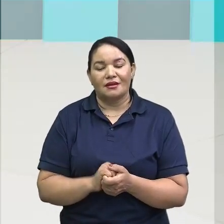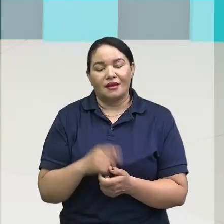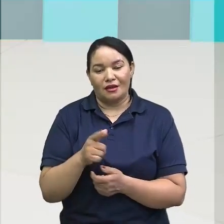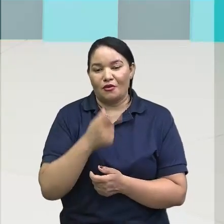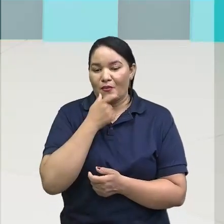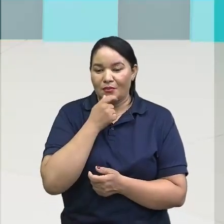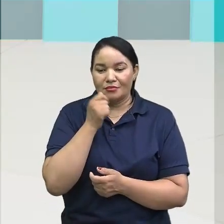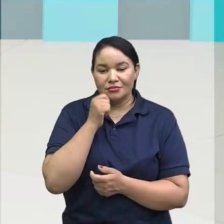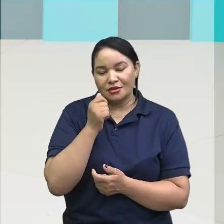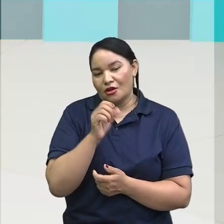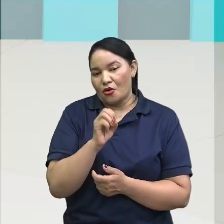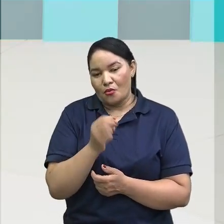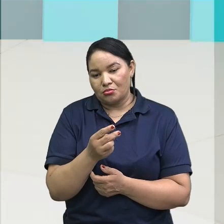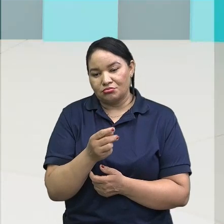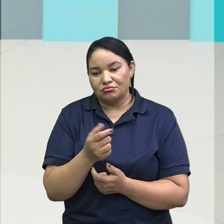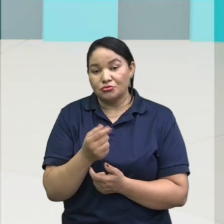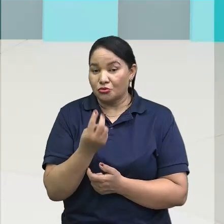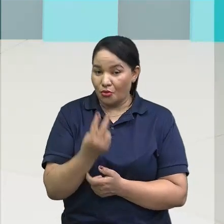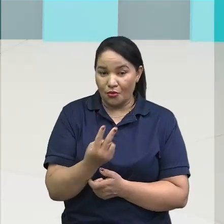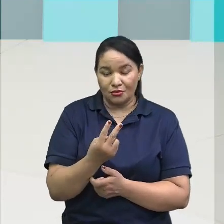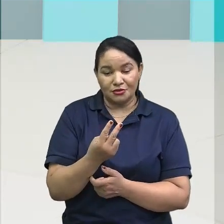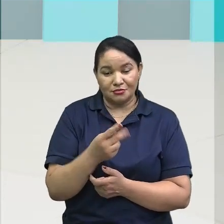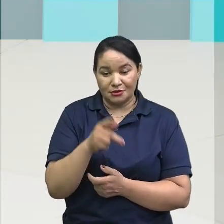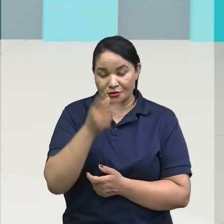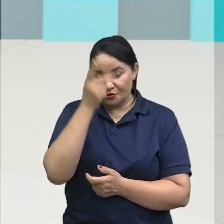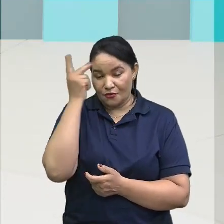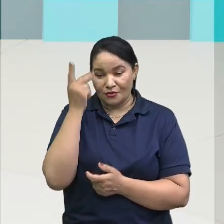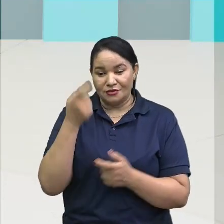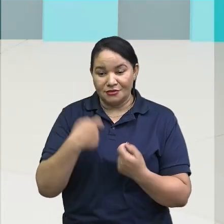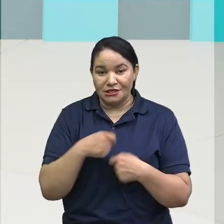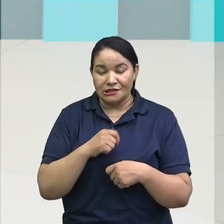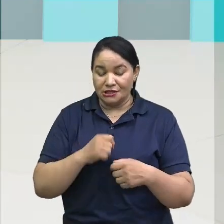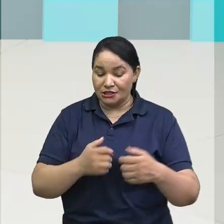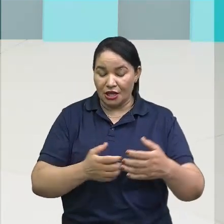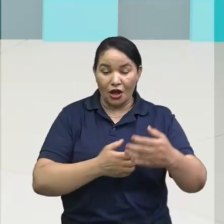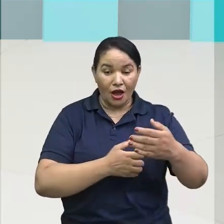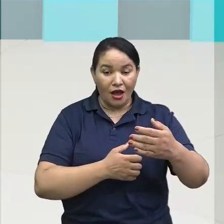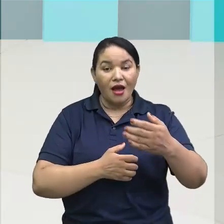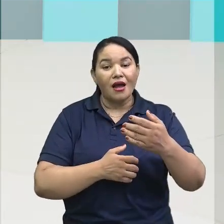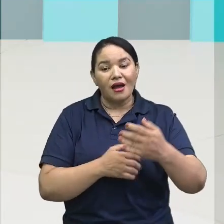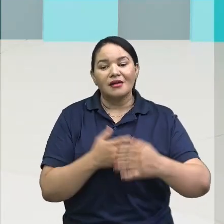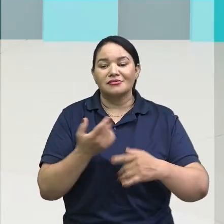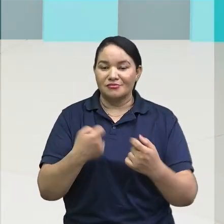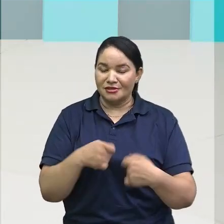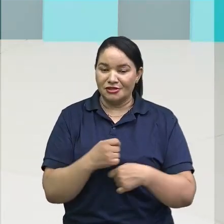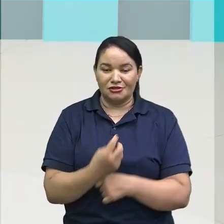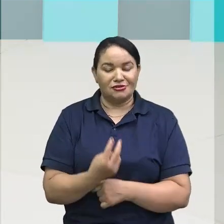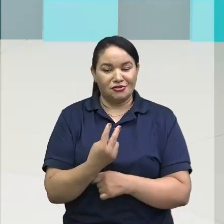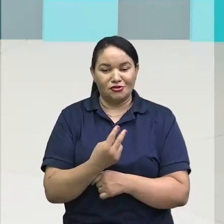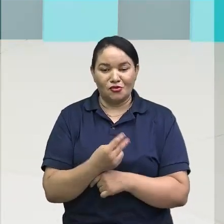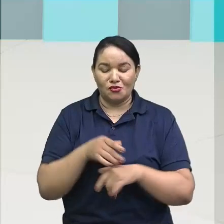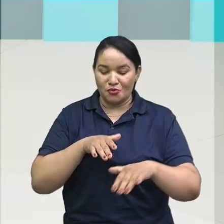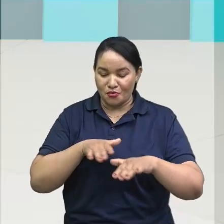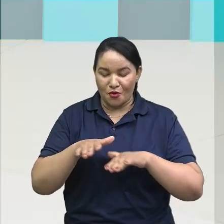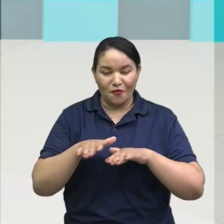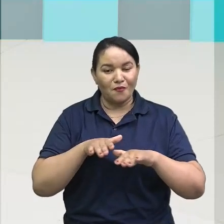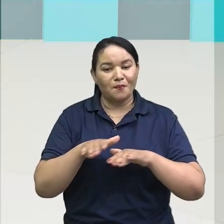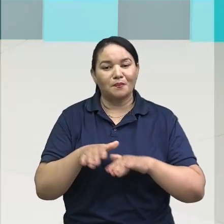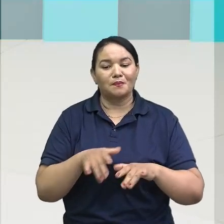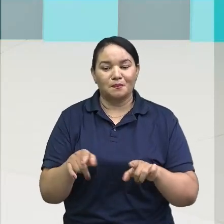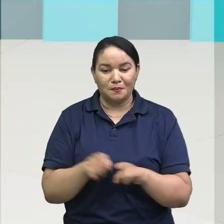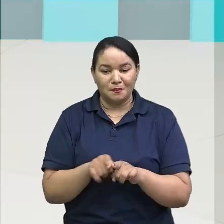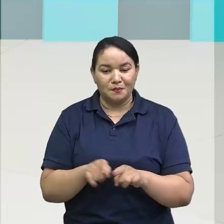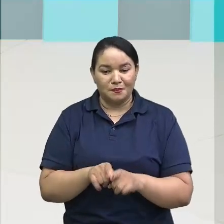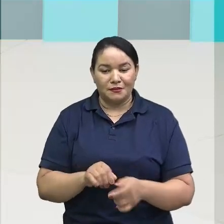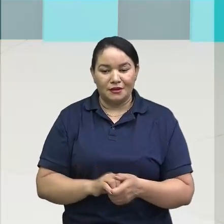parceira, para ser conduzido. Ou seja, mais um passo a dois. Lembra que a gente